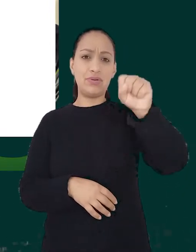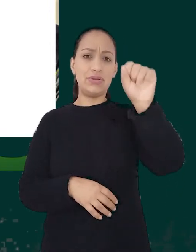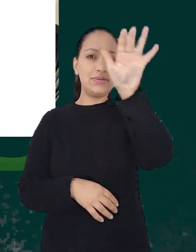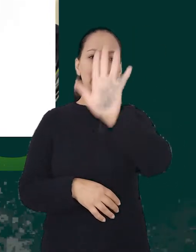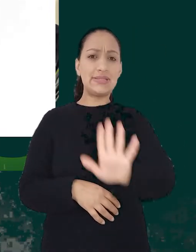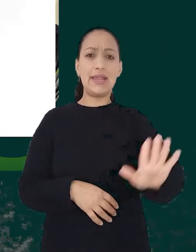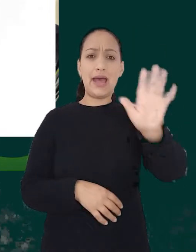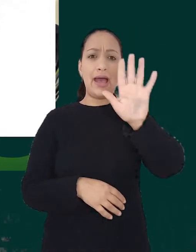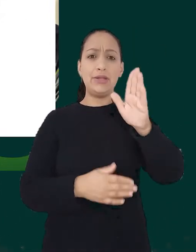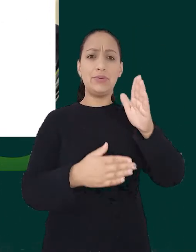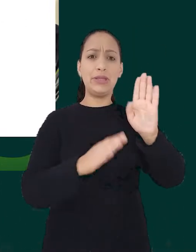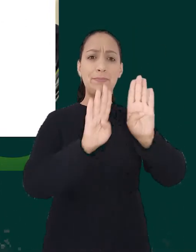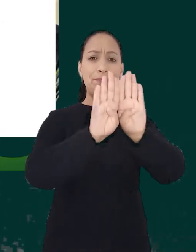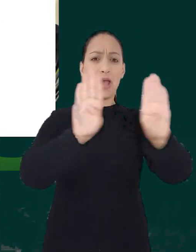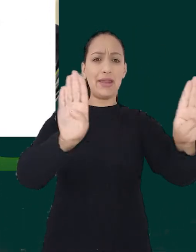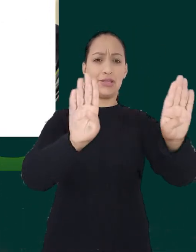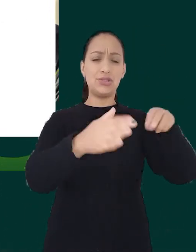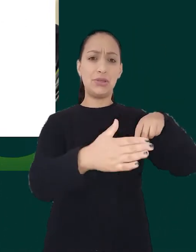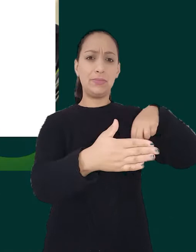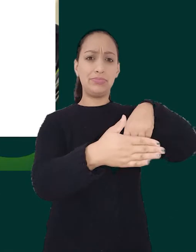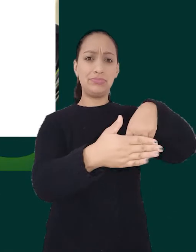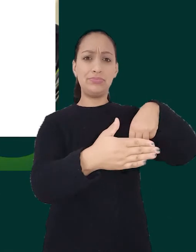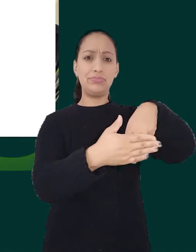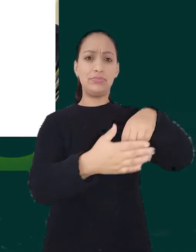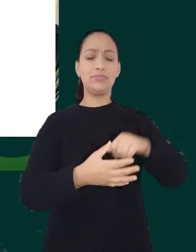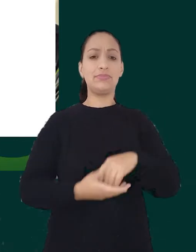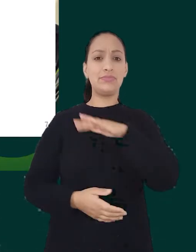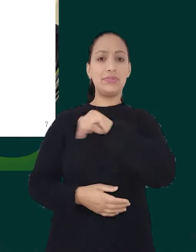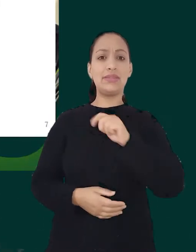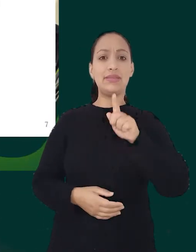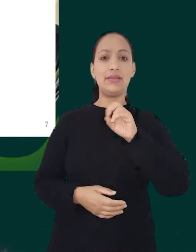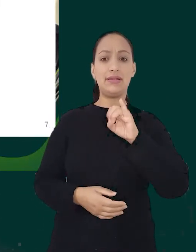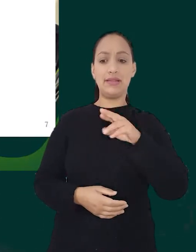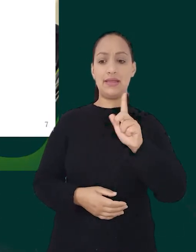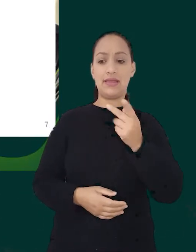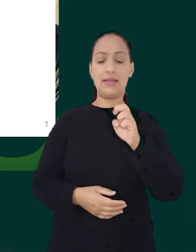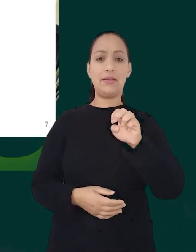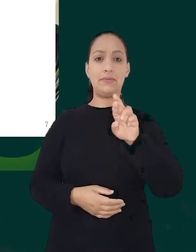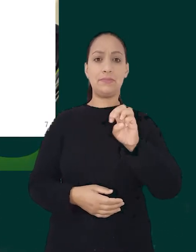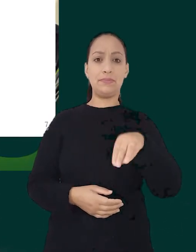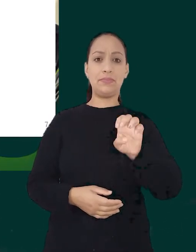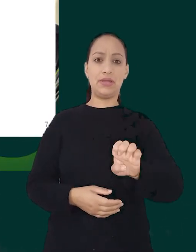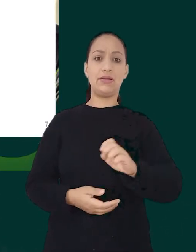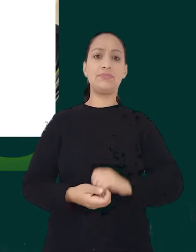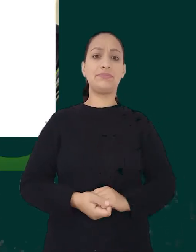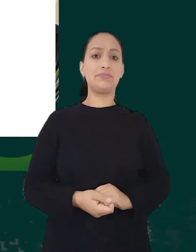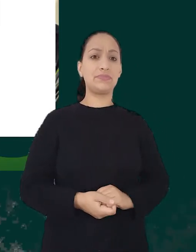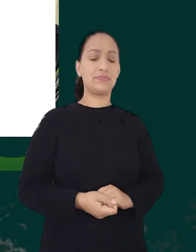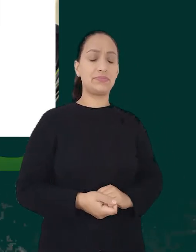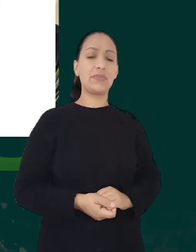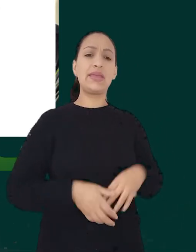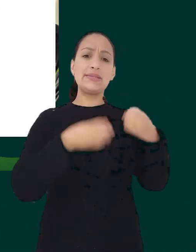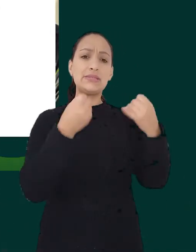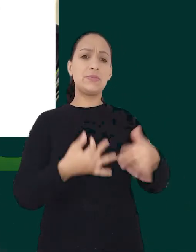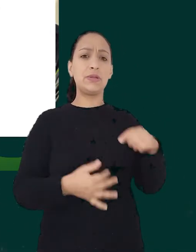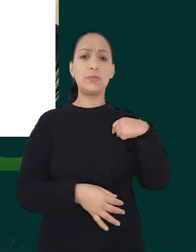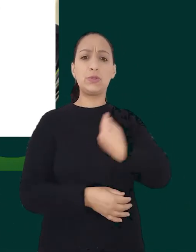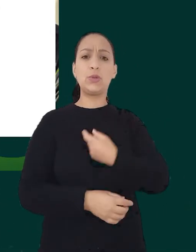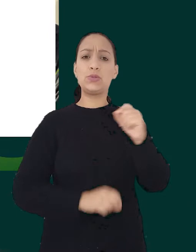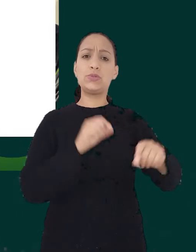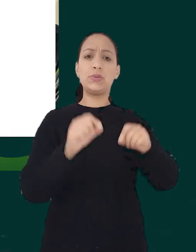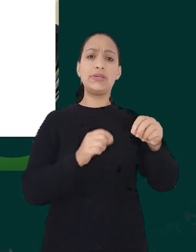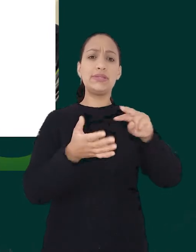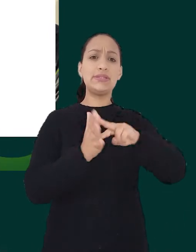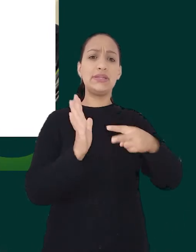uma parede, por exemplo, tá? Guilherme. Então, oi. Tudo bem? Guilherme, explica pra gente o que